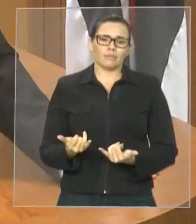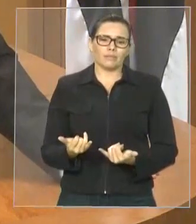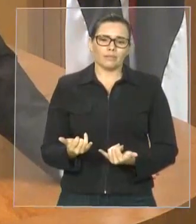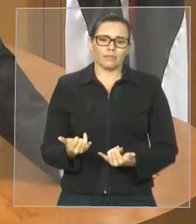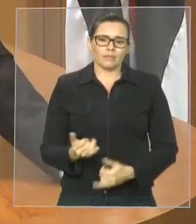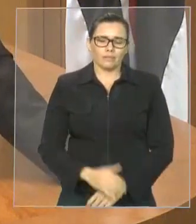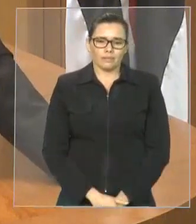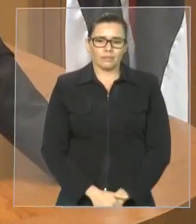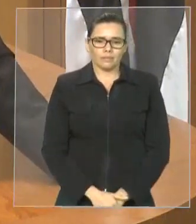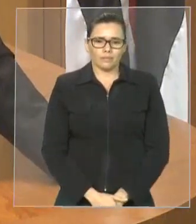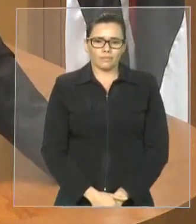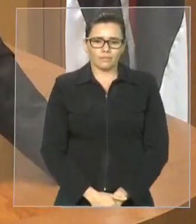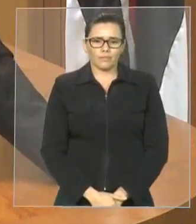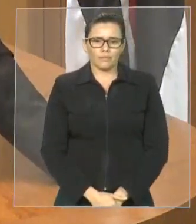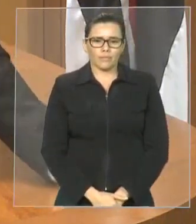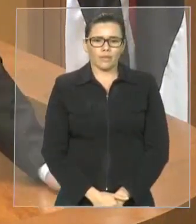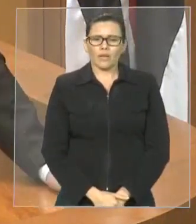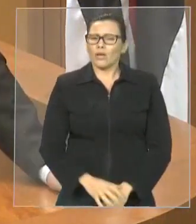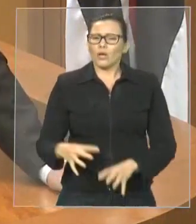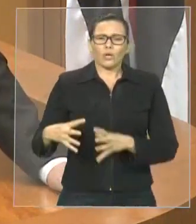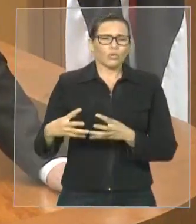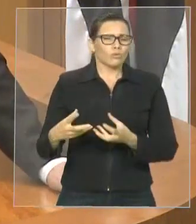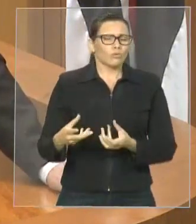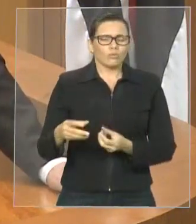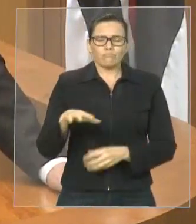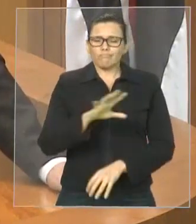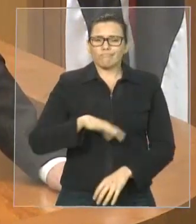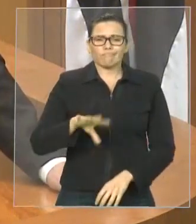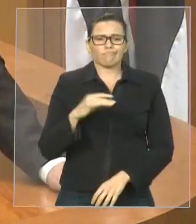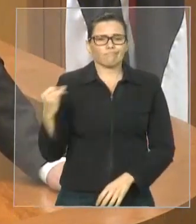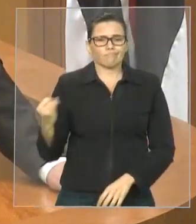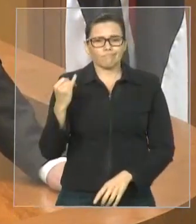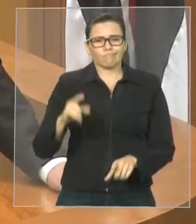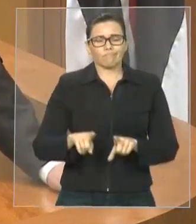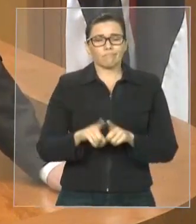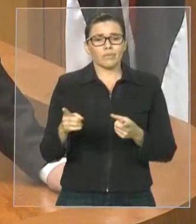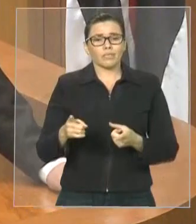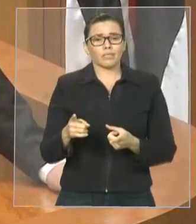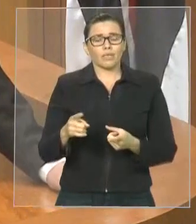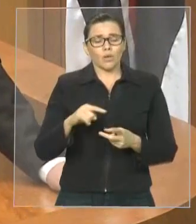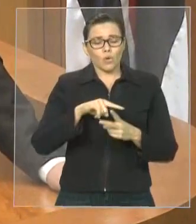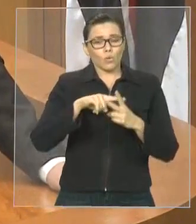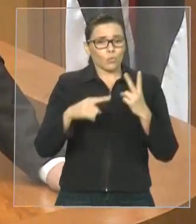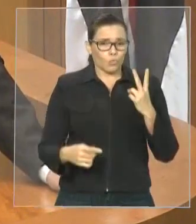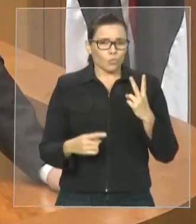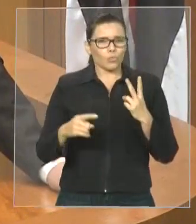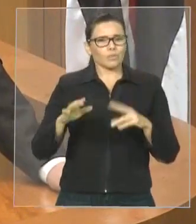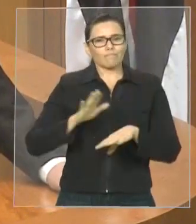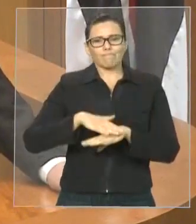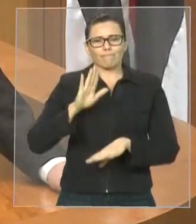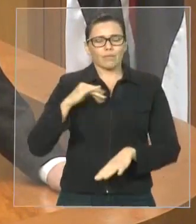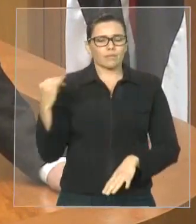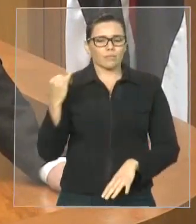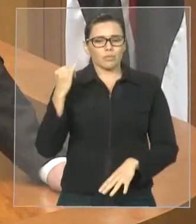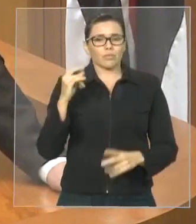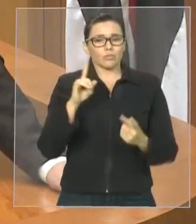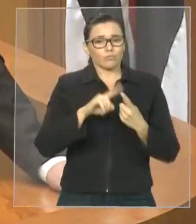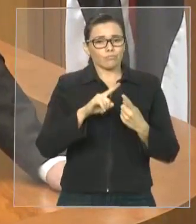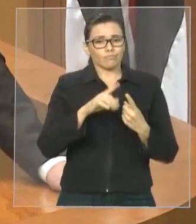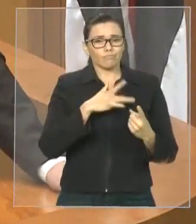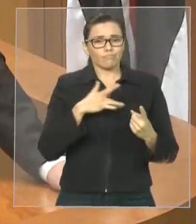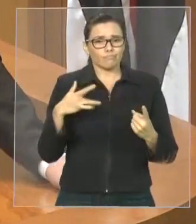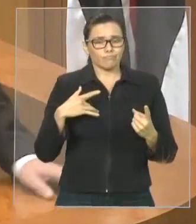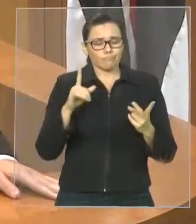importantes, mas 2 áreas jamais poderiam ser deixadas de lado diariamente em relação à atenção, que é a saúde e a